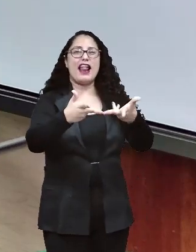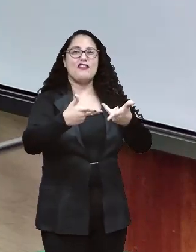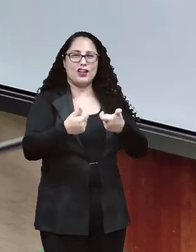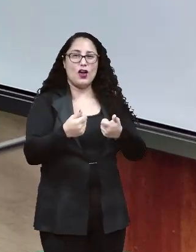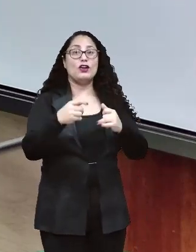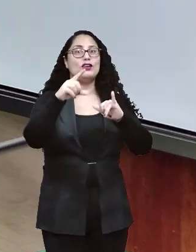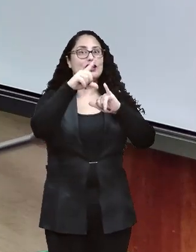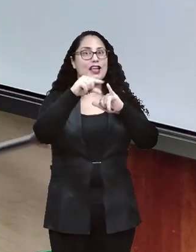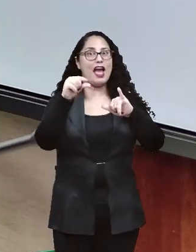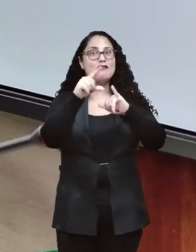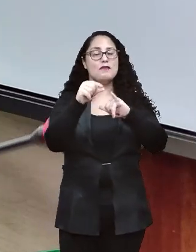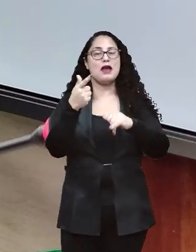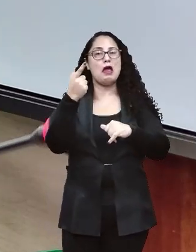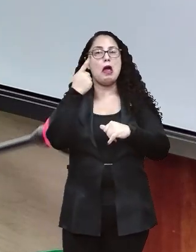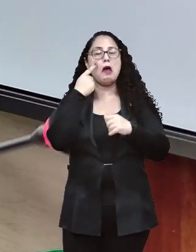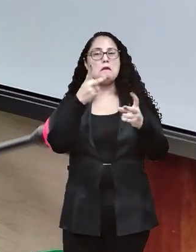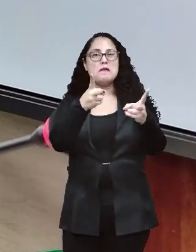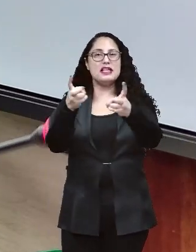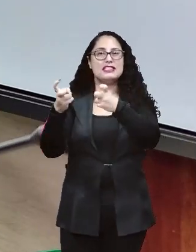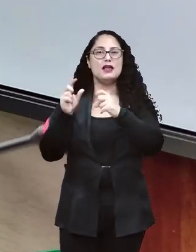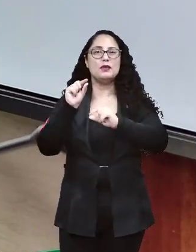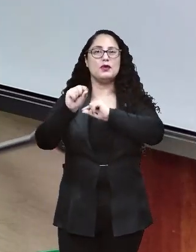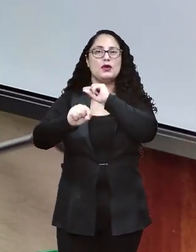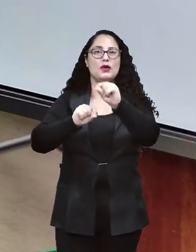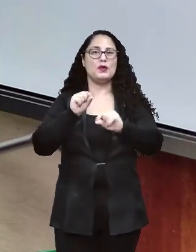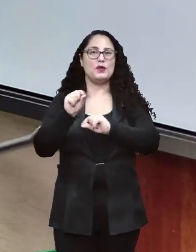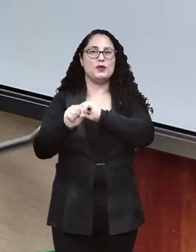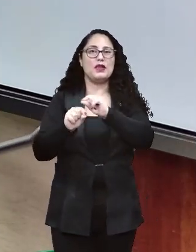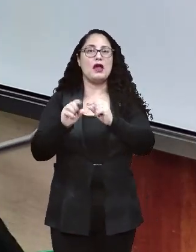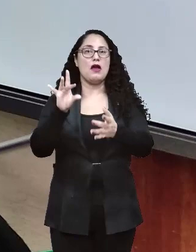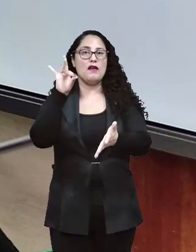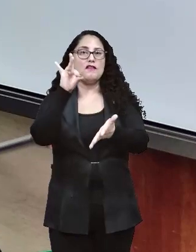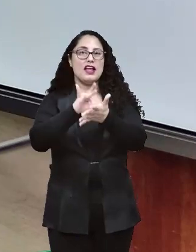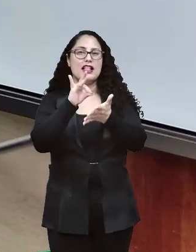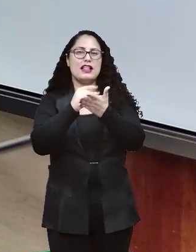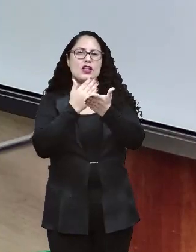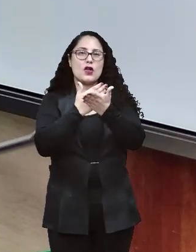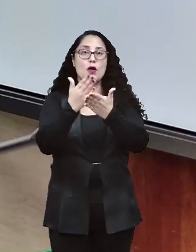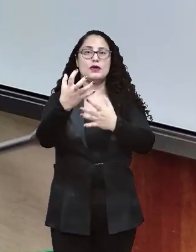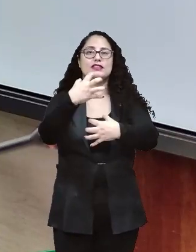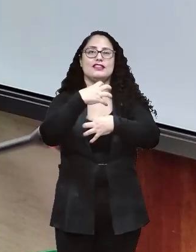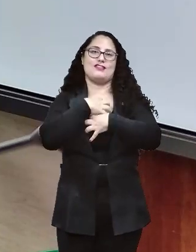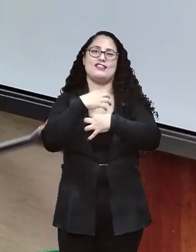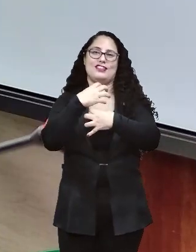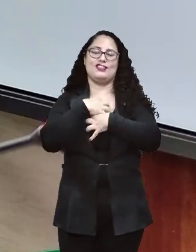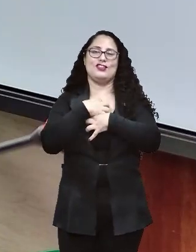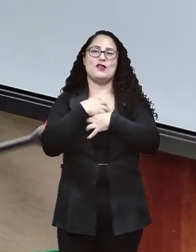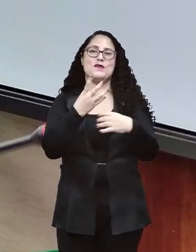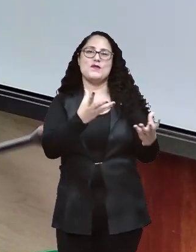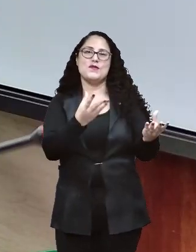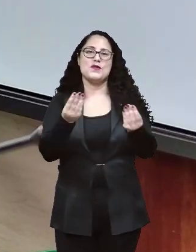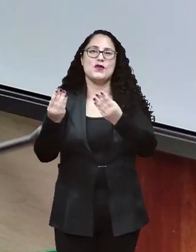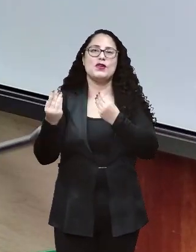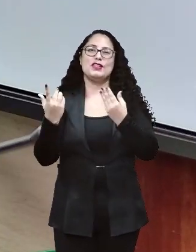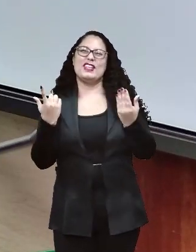sido muito, assim, nessa questão, assim, eu realmente, desde o começo, me senti muito incluída, né? E na